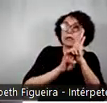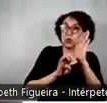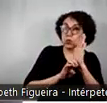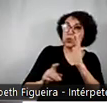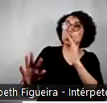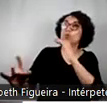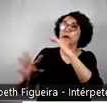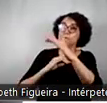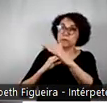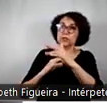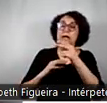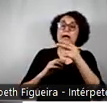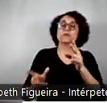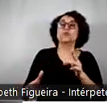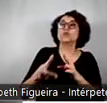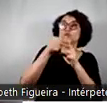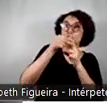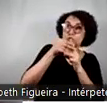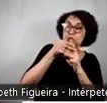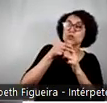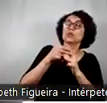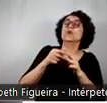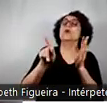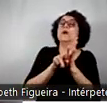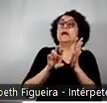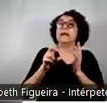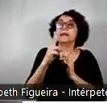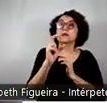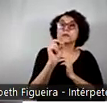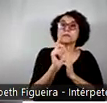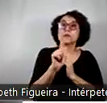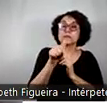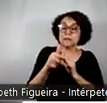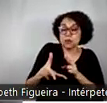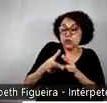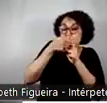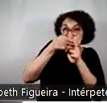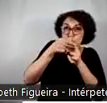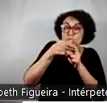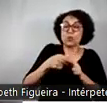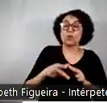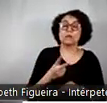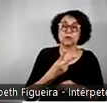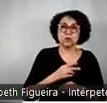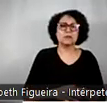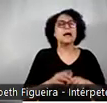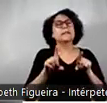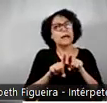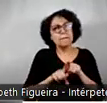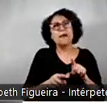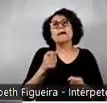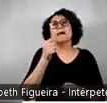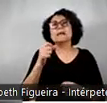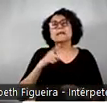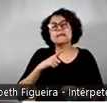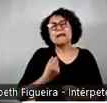de 2017. A gente tem outras matérias, portarias, né, que regulamentam, né, mas